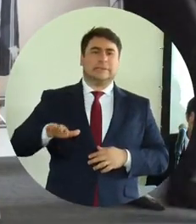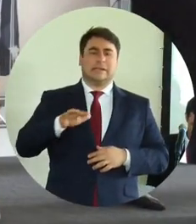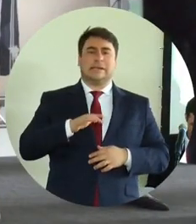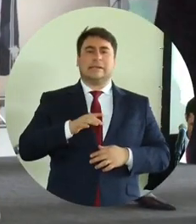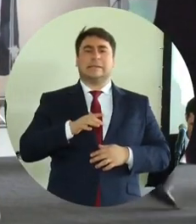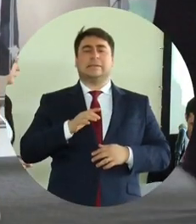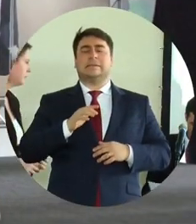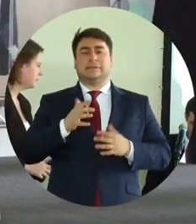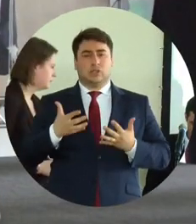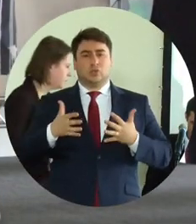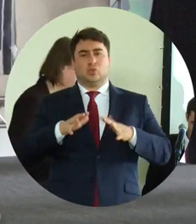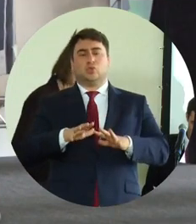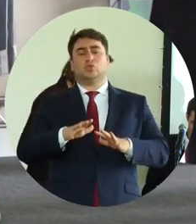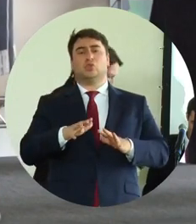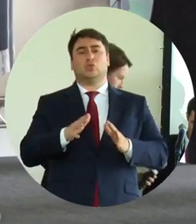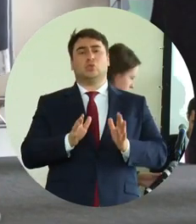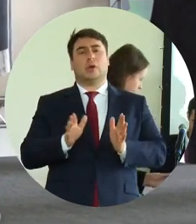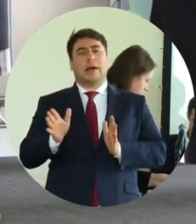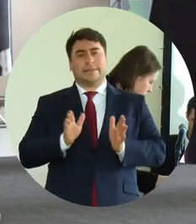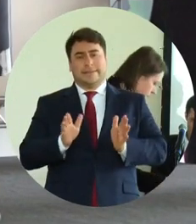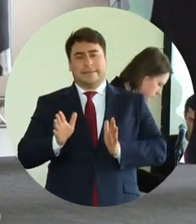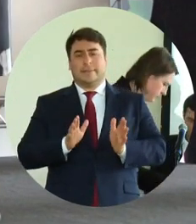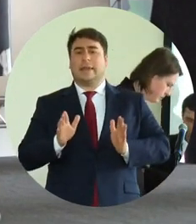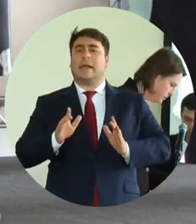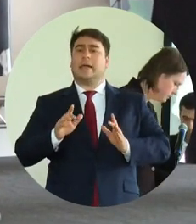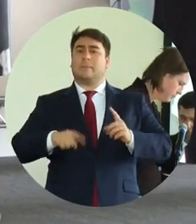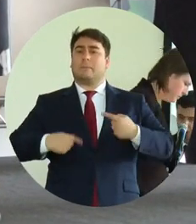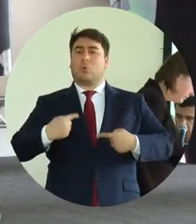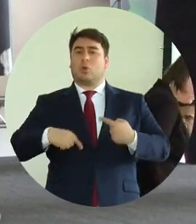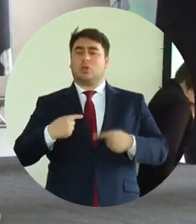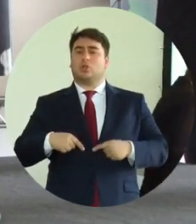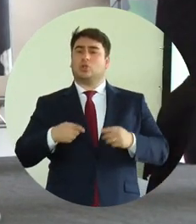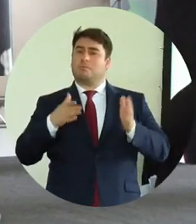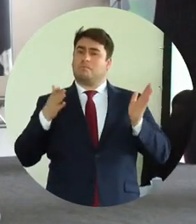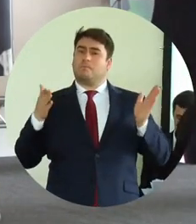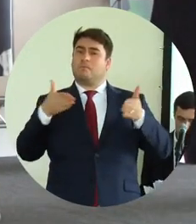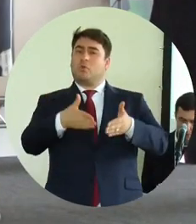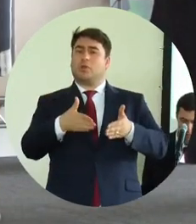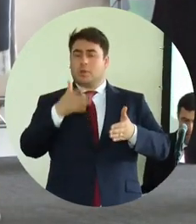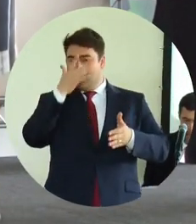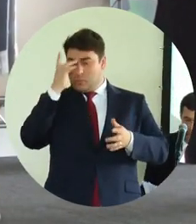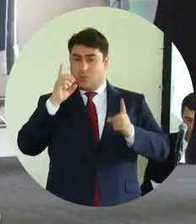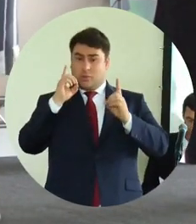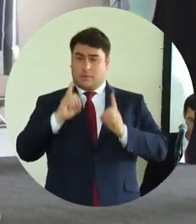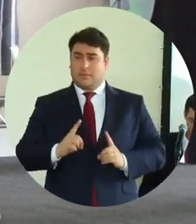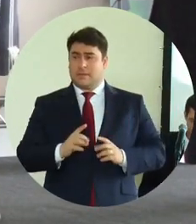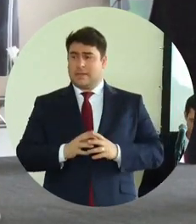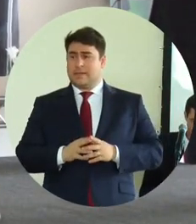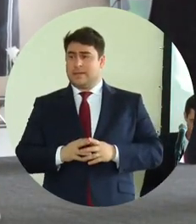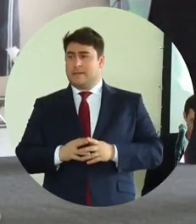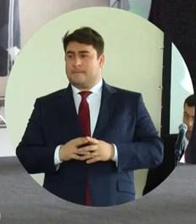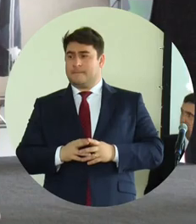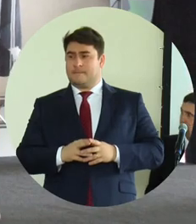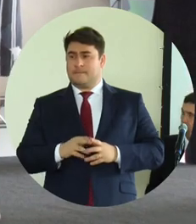da inclusão, da acessibilidade, das políticas voltadas às pessoas com deficiência. Mas